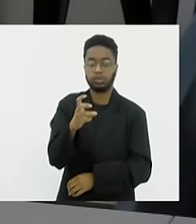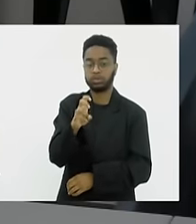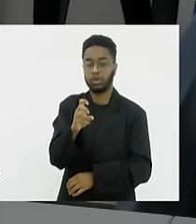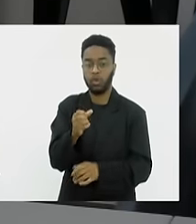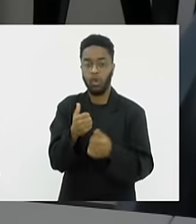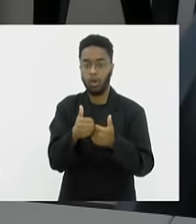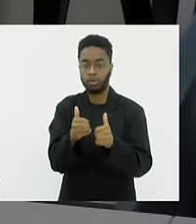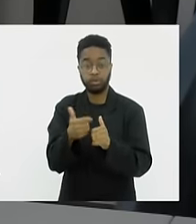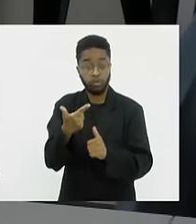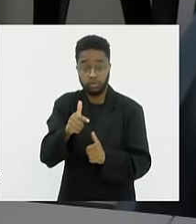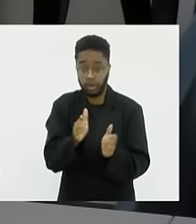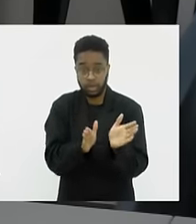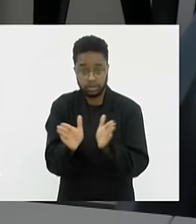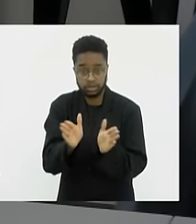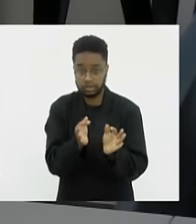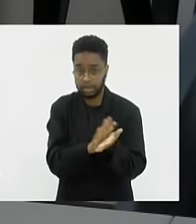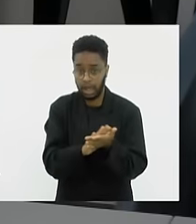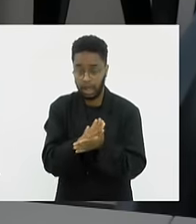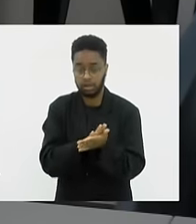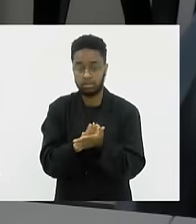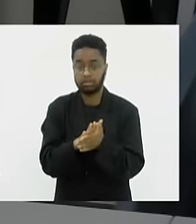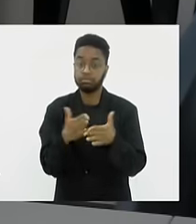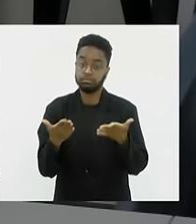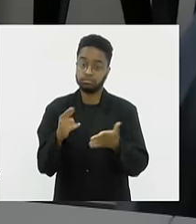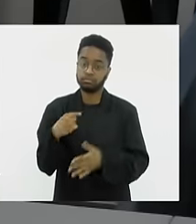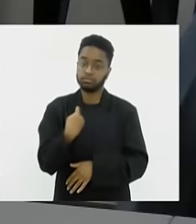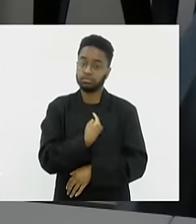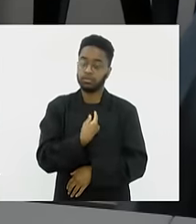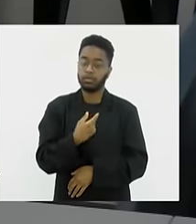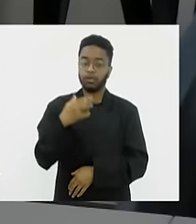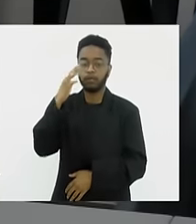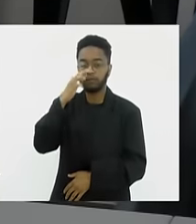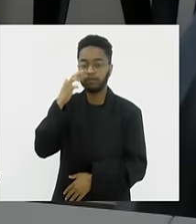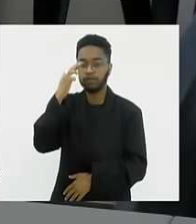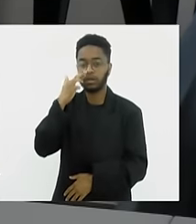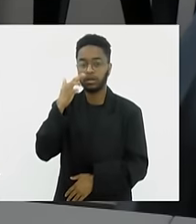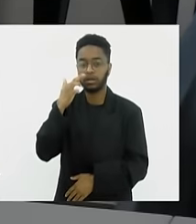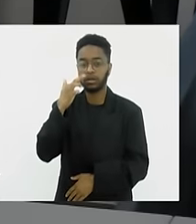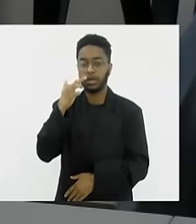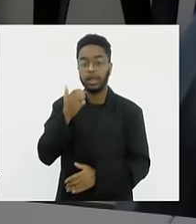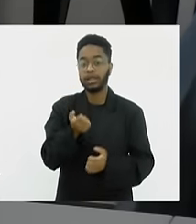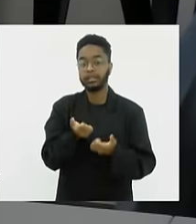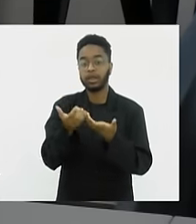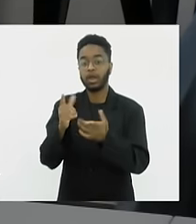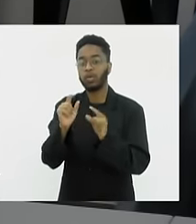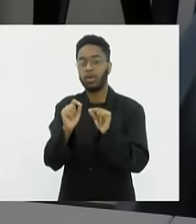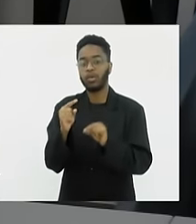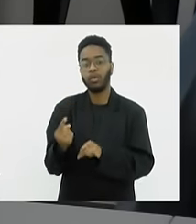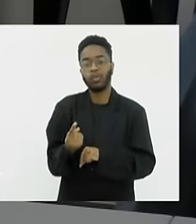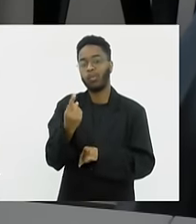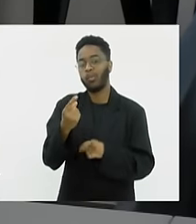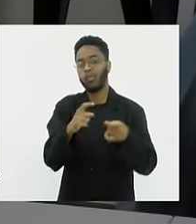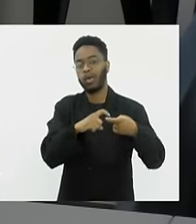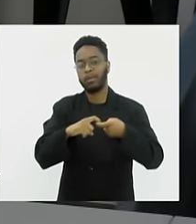zero. Quando fizemos a fiscalização, só mandaram um reboque. Apenas um